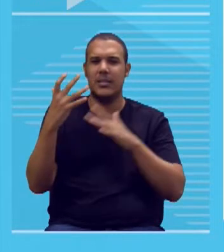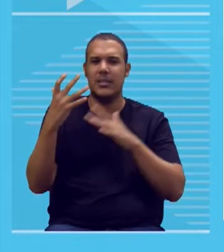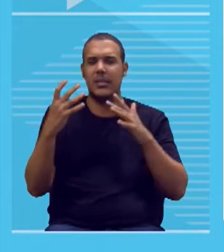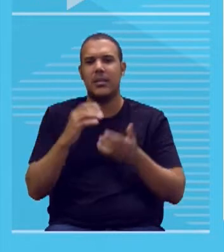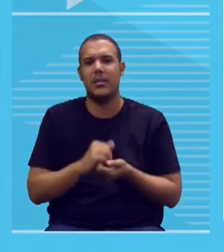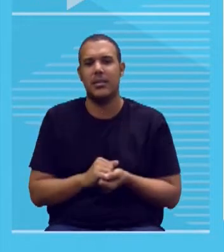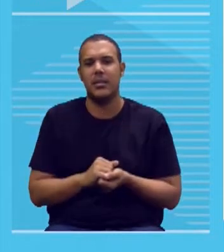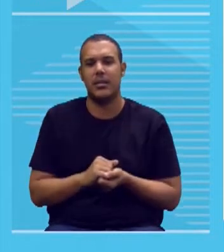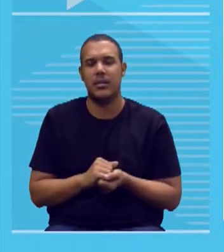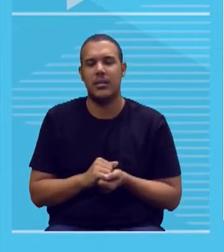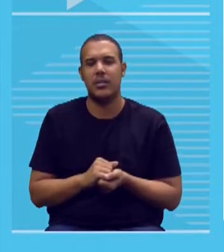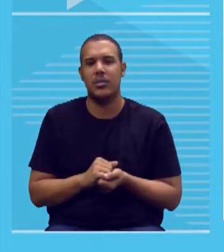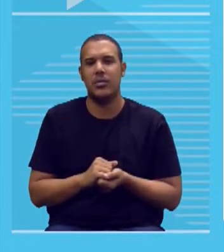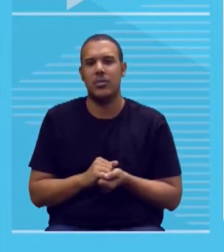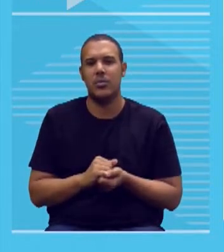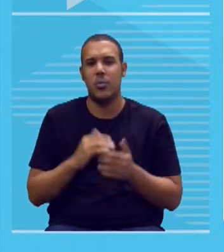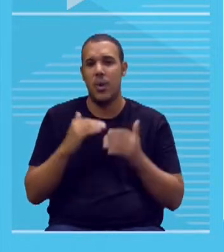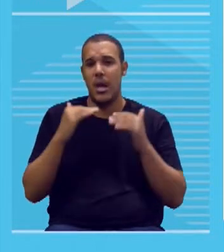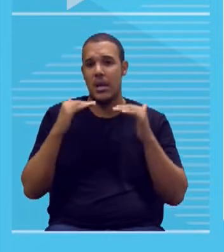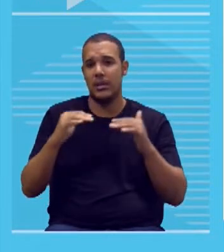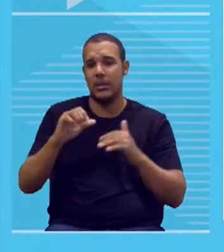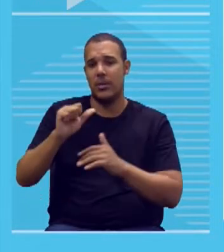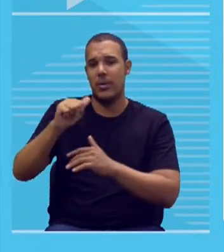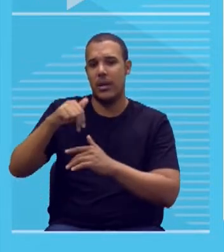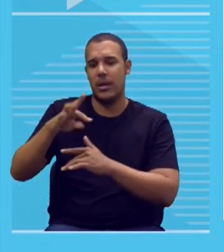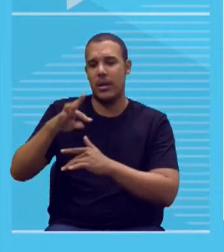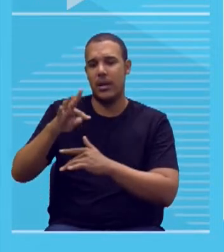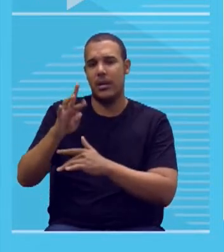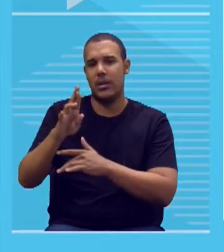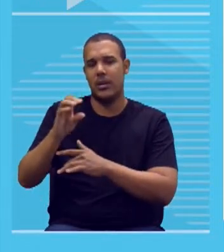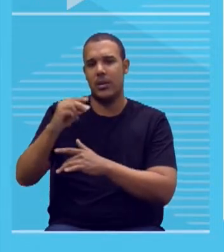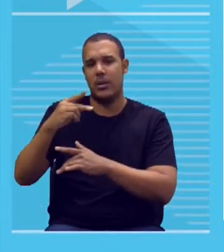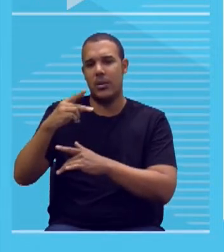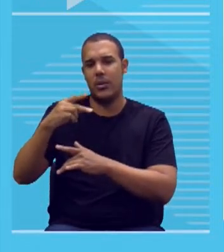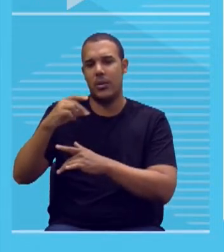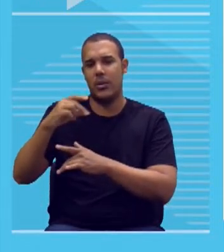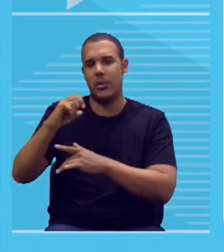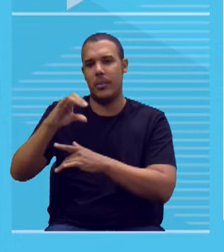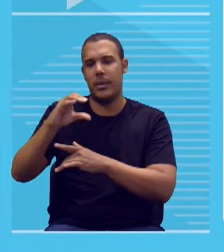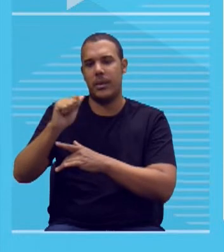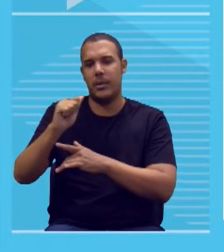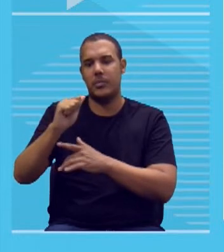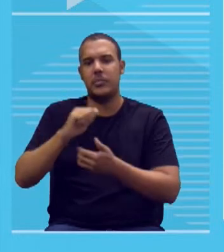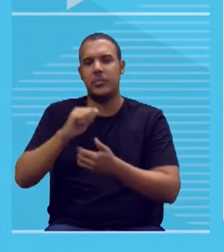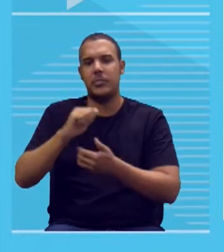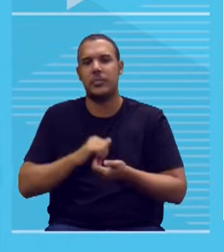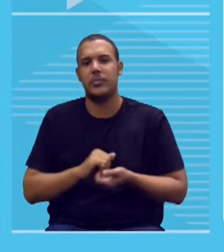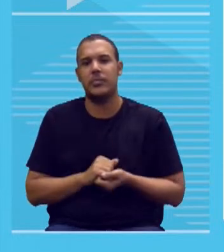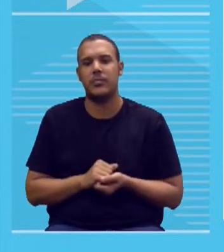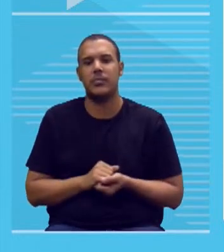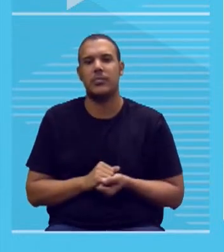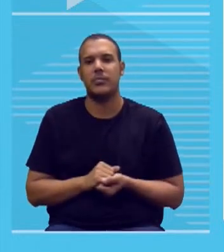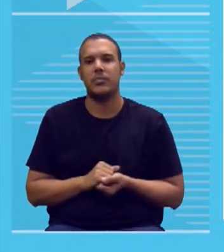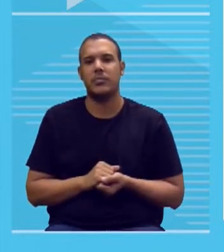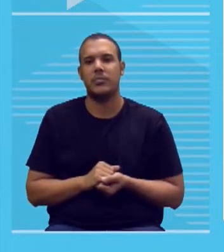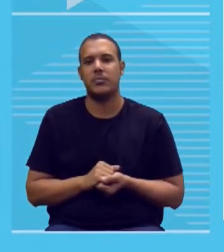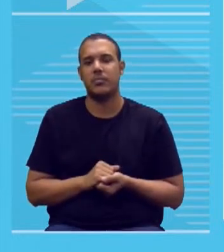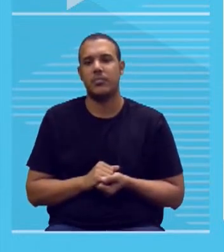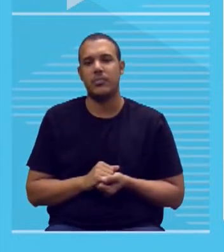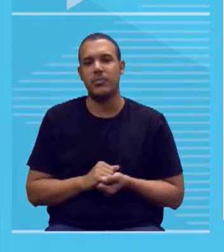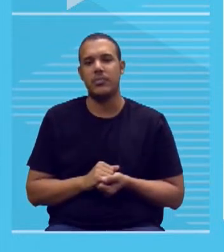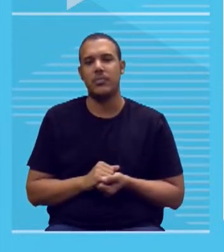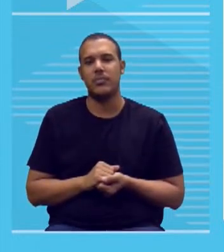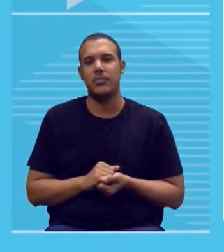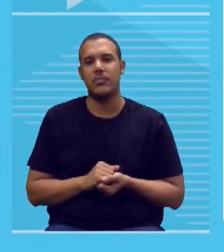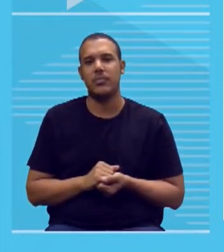tava dizendo que é por ação antrópica Oi gente E se a gente for contar nem tem como fazer